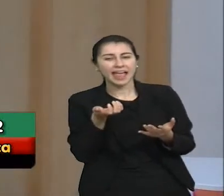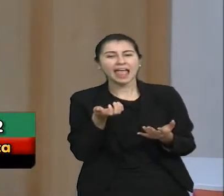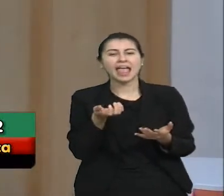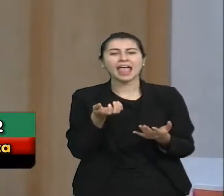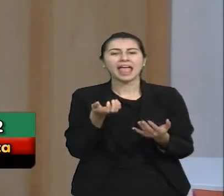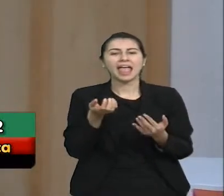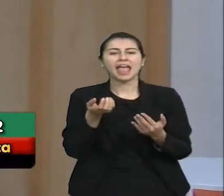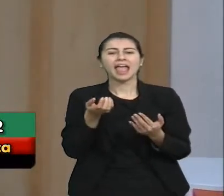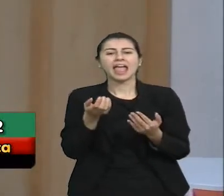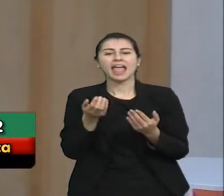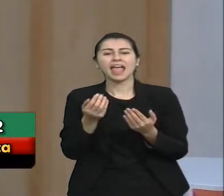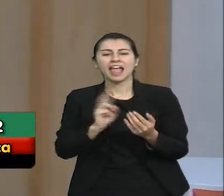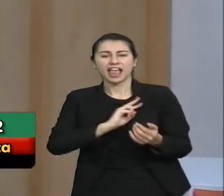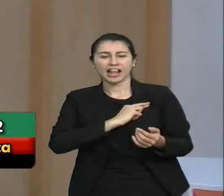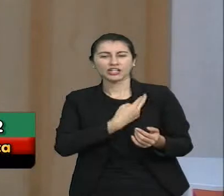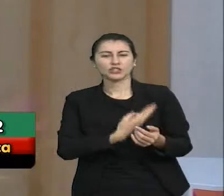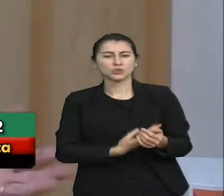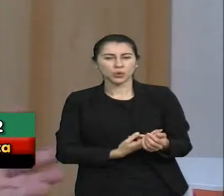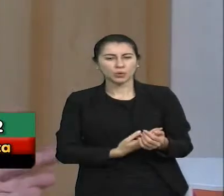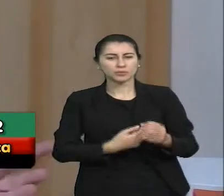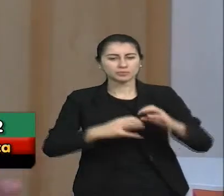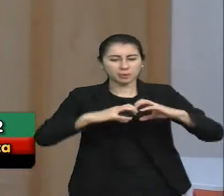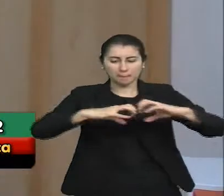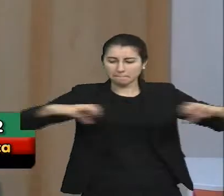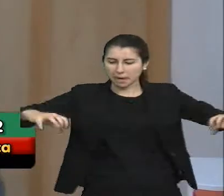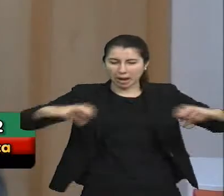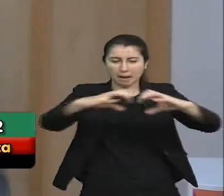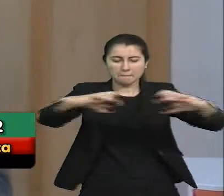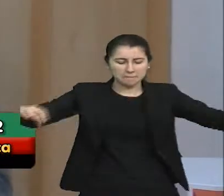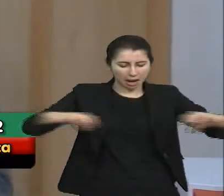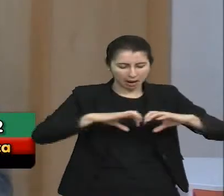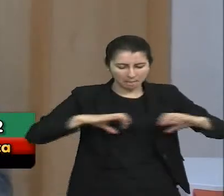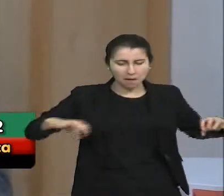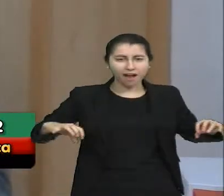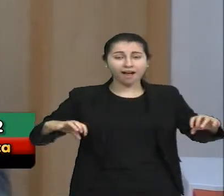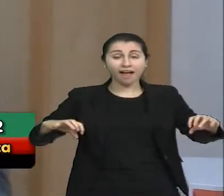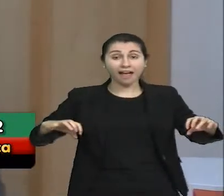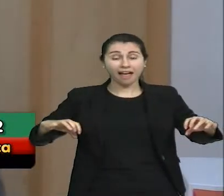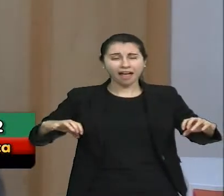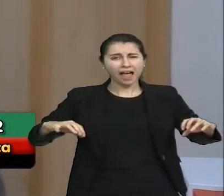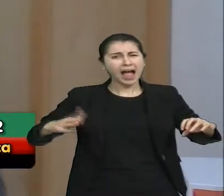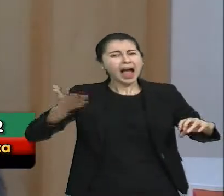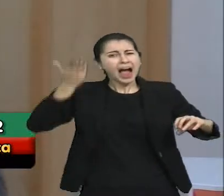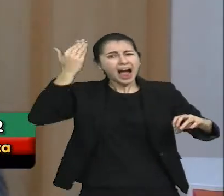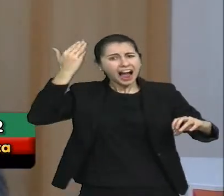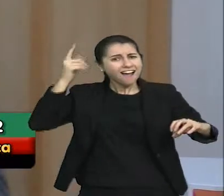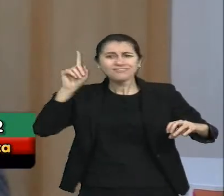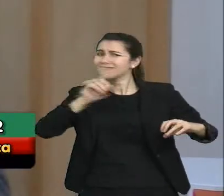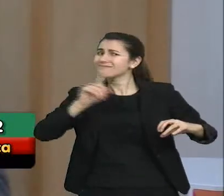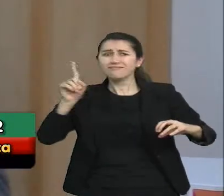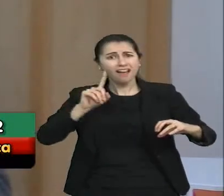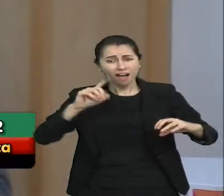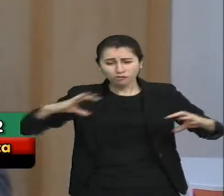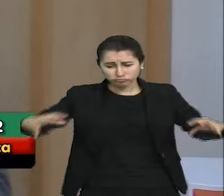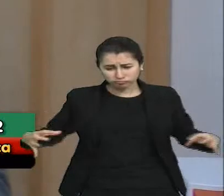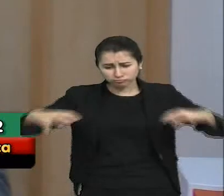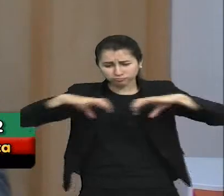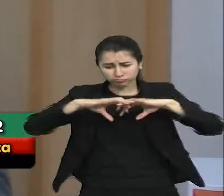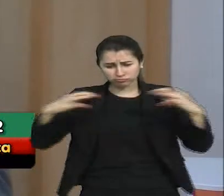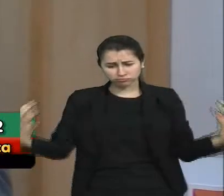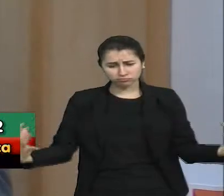diferença entre as religiões. E nunca foi assim no passado. Era totalmente diferente. A gente